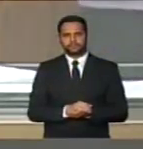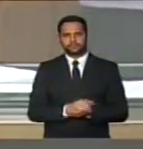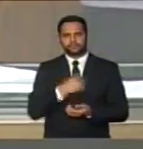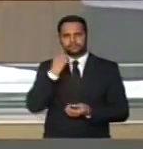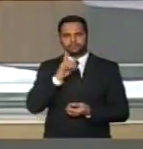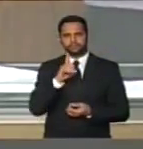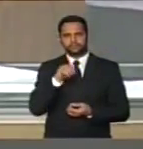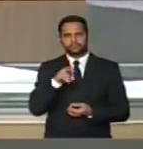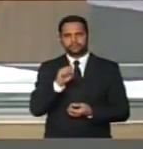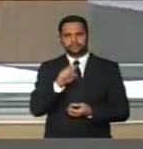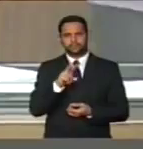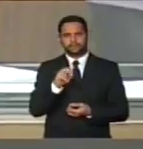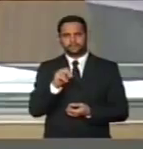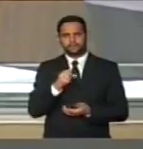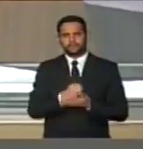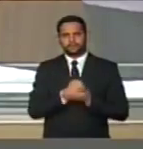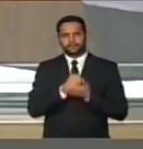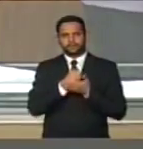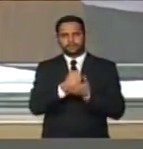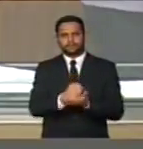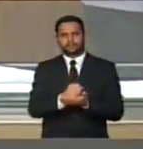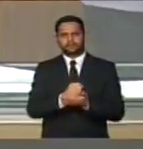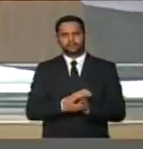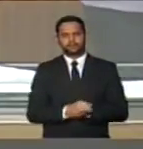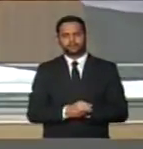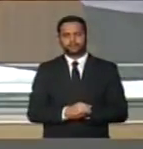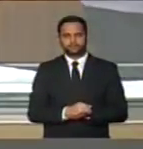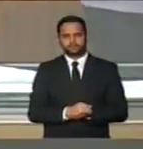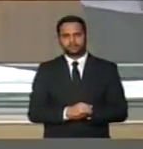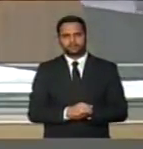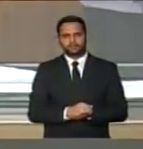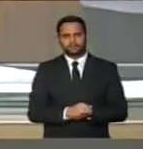Deputado Domingos Sávio, orador favorável.